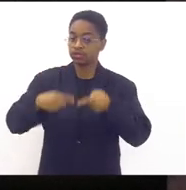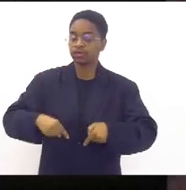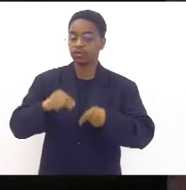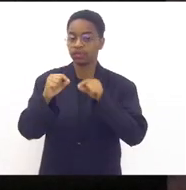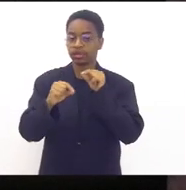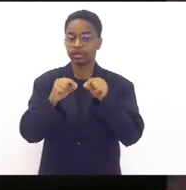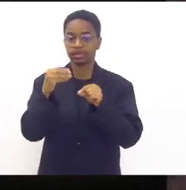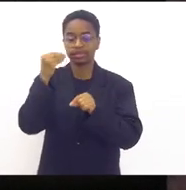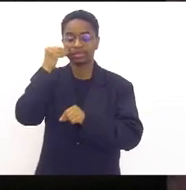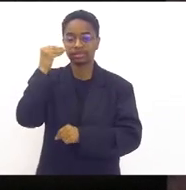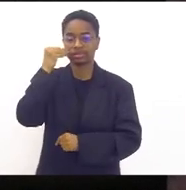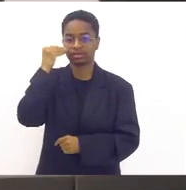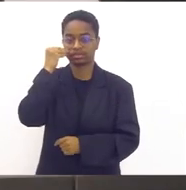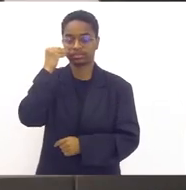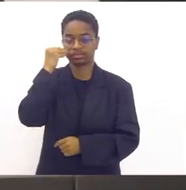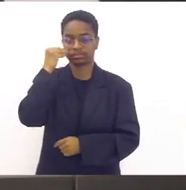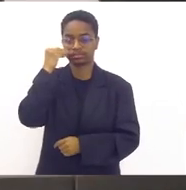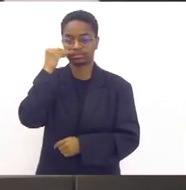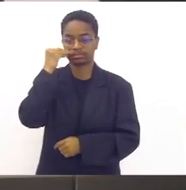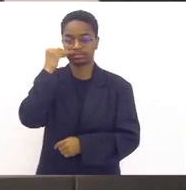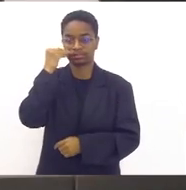conseguir